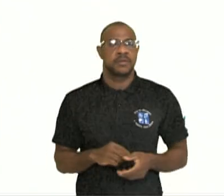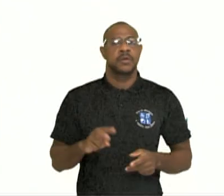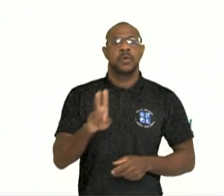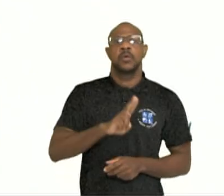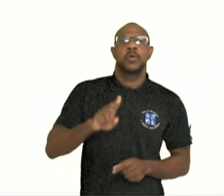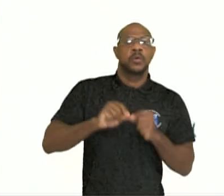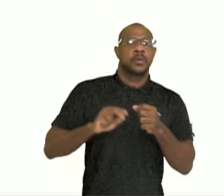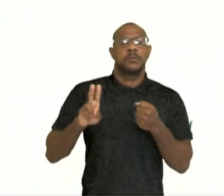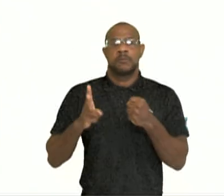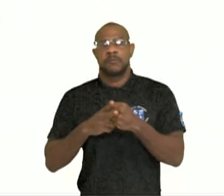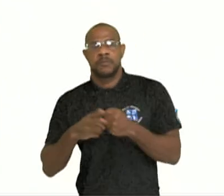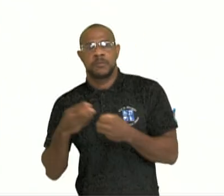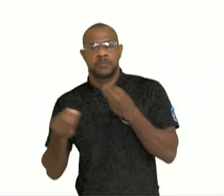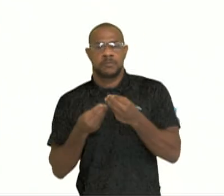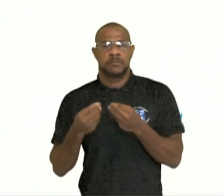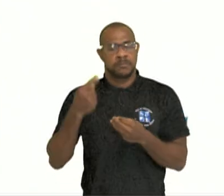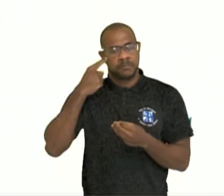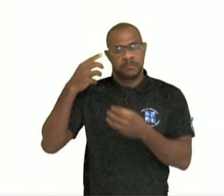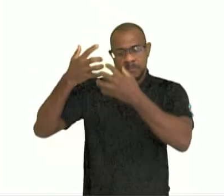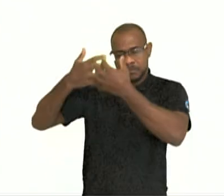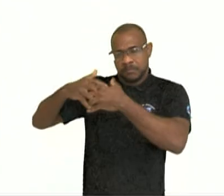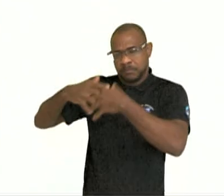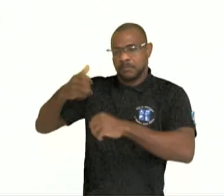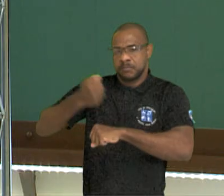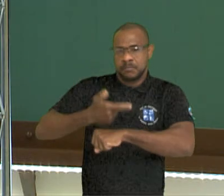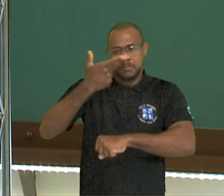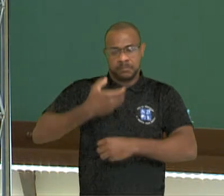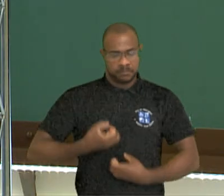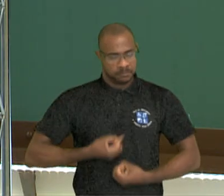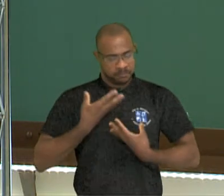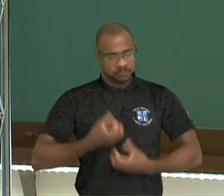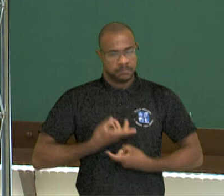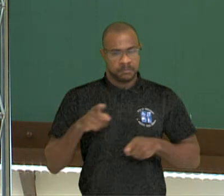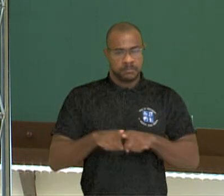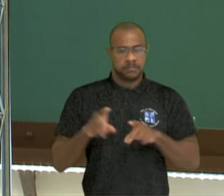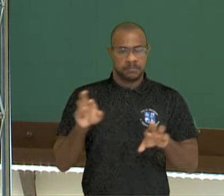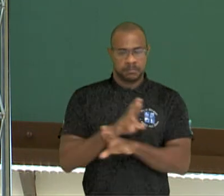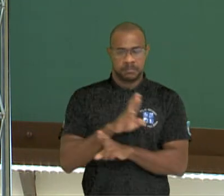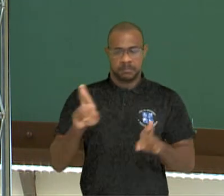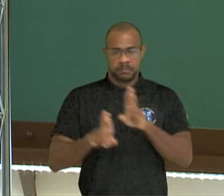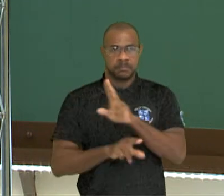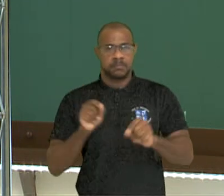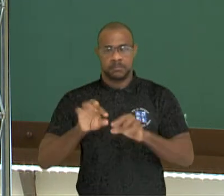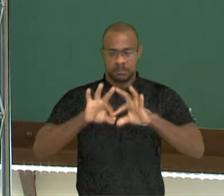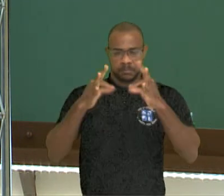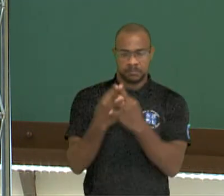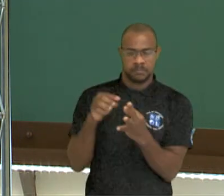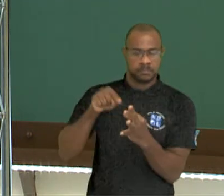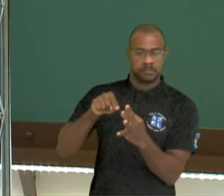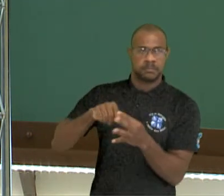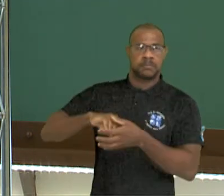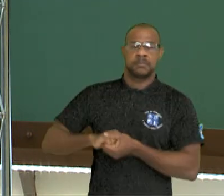sentido reflexivo, léxico e expressões relacionadas à família.